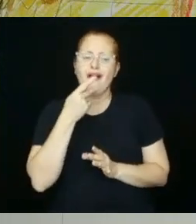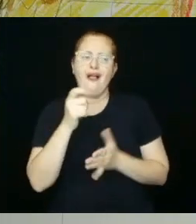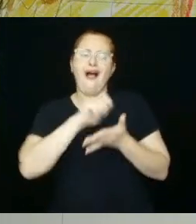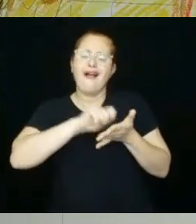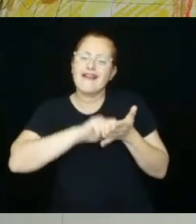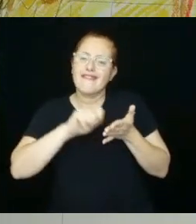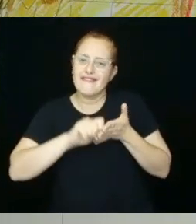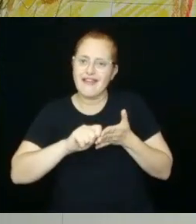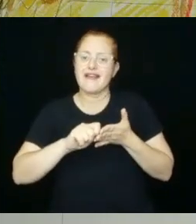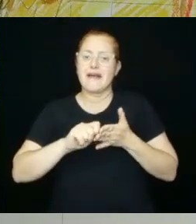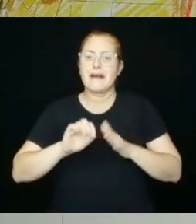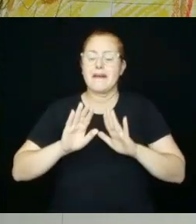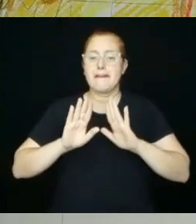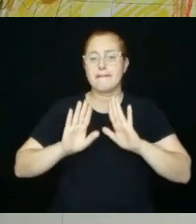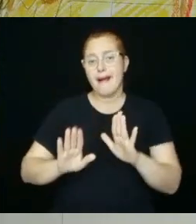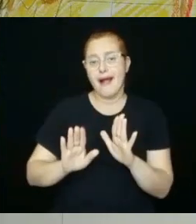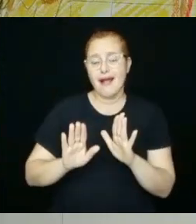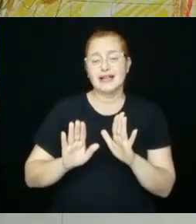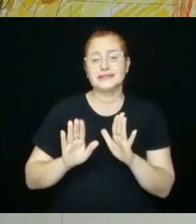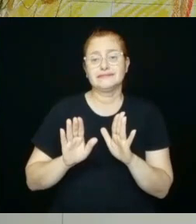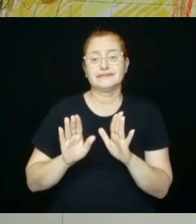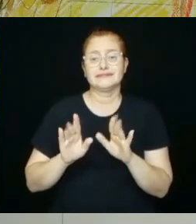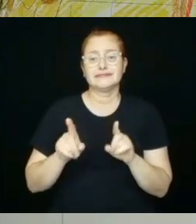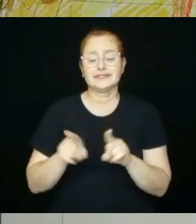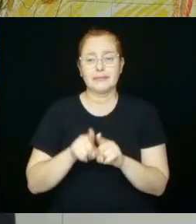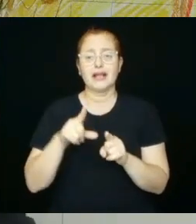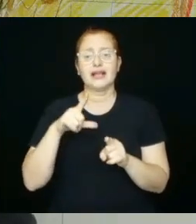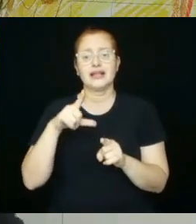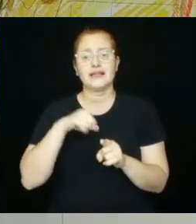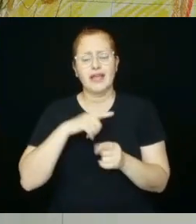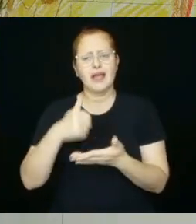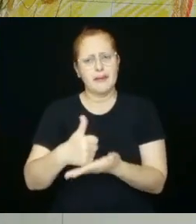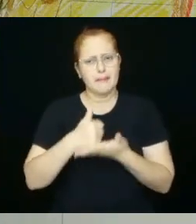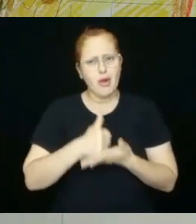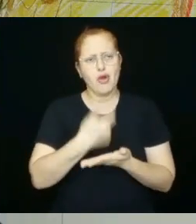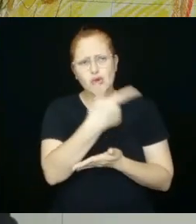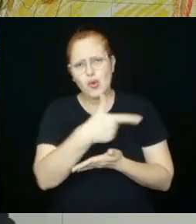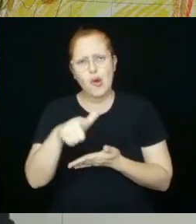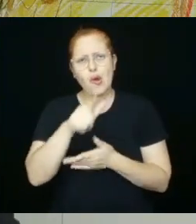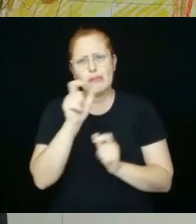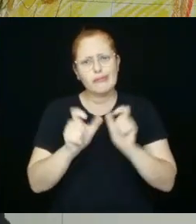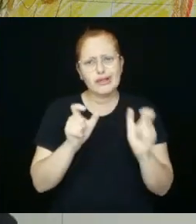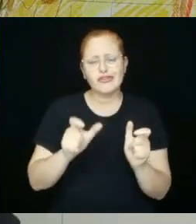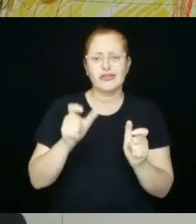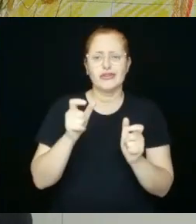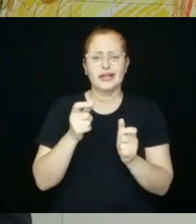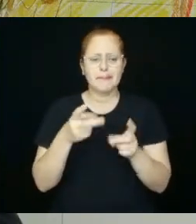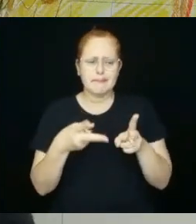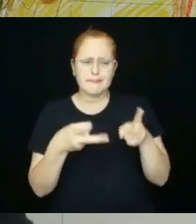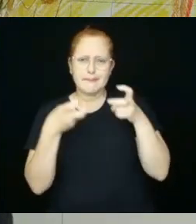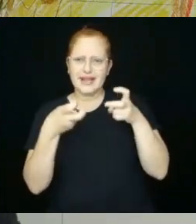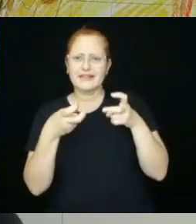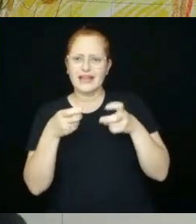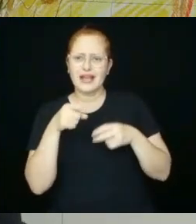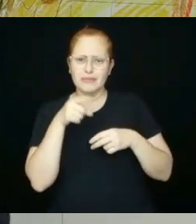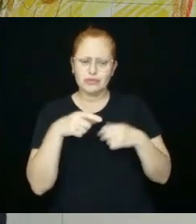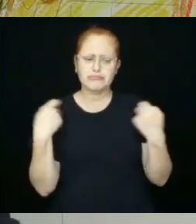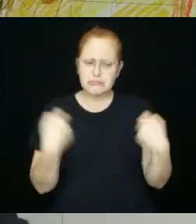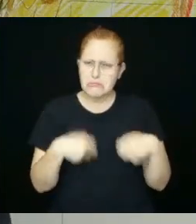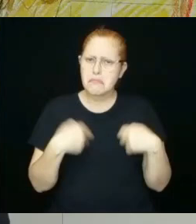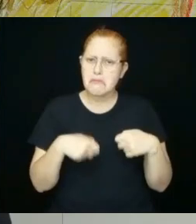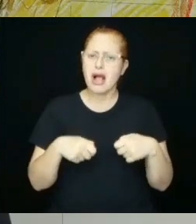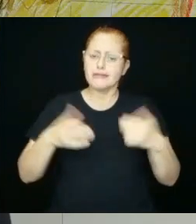escrita, é dada muito pelo apoio de outros, assim, que veem, sei lá, um potencial quando tu é mais jovem e